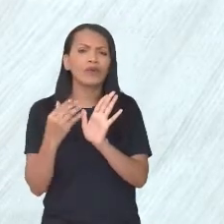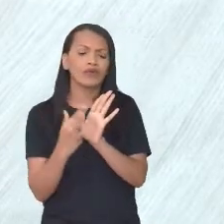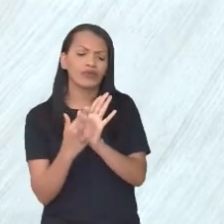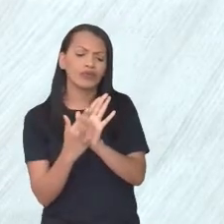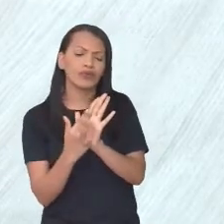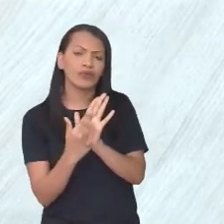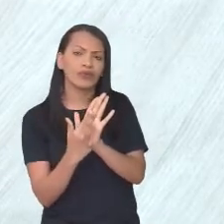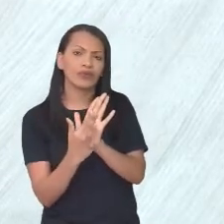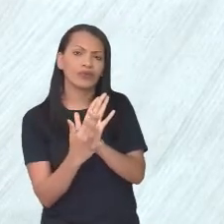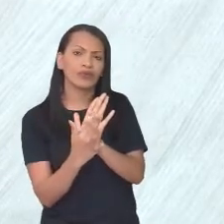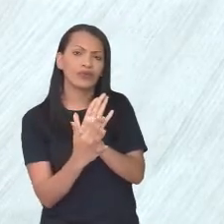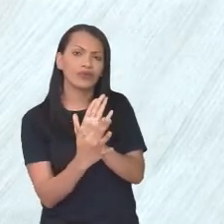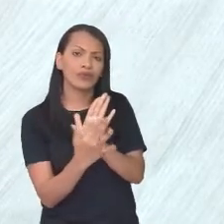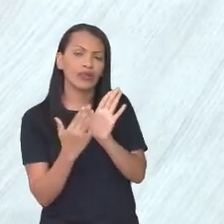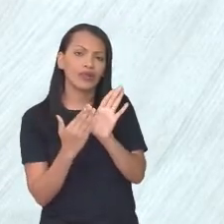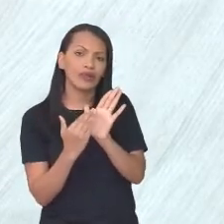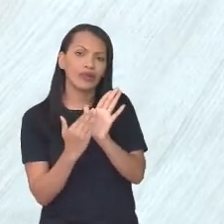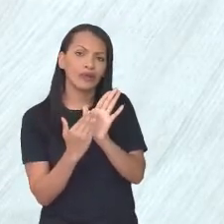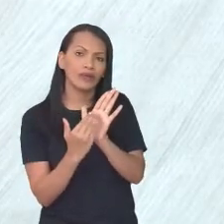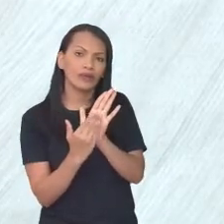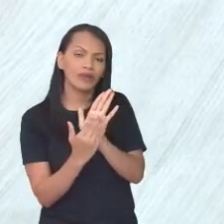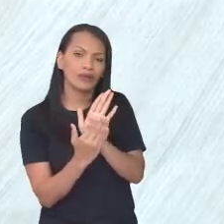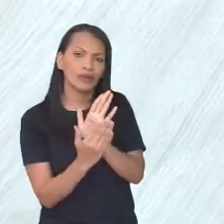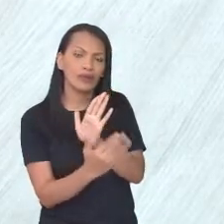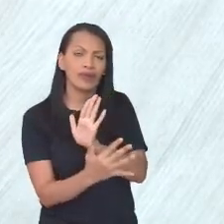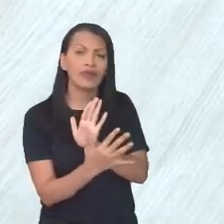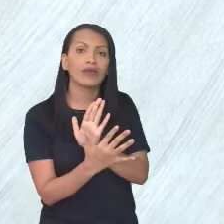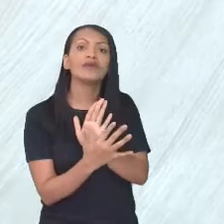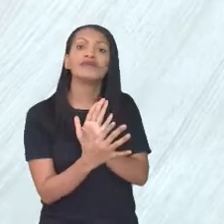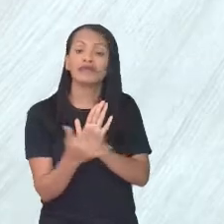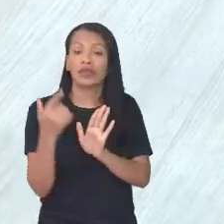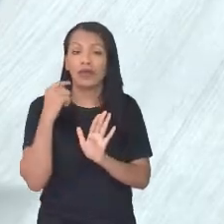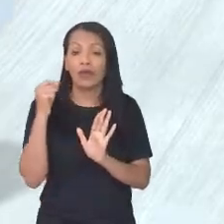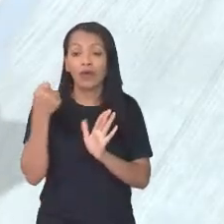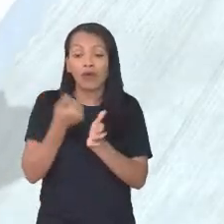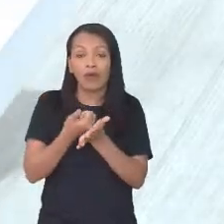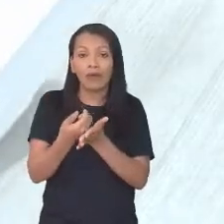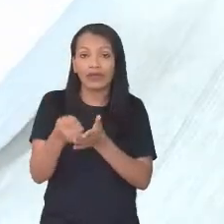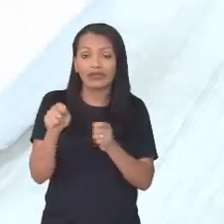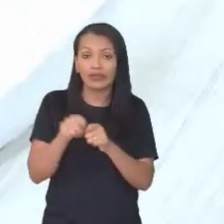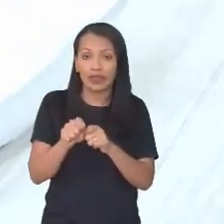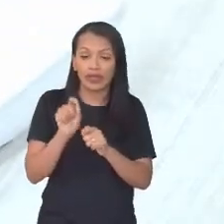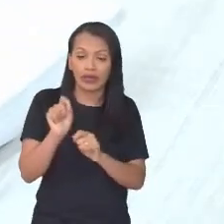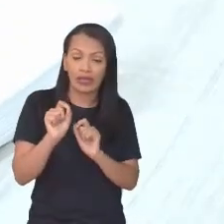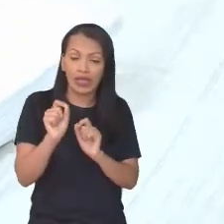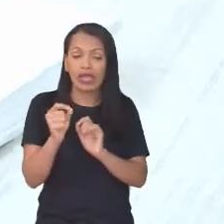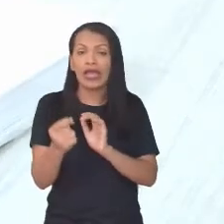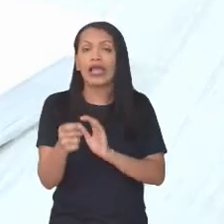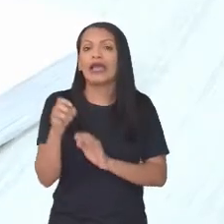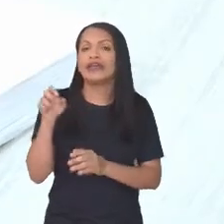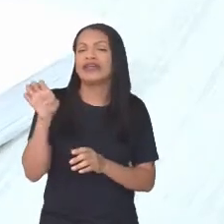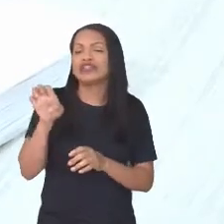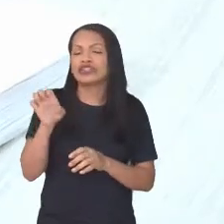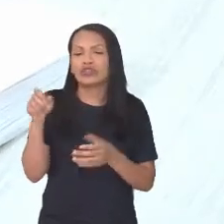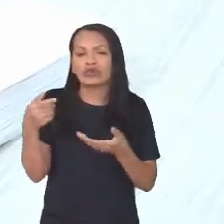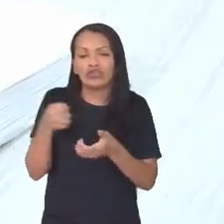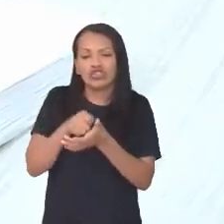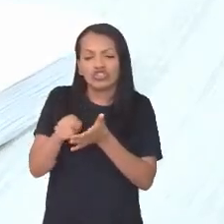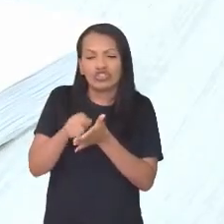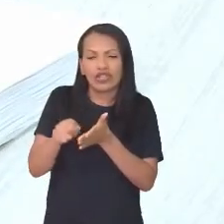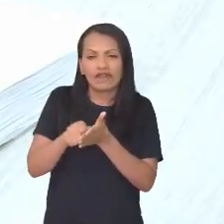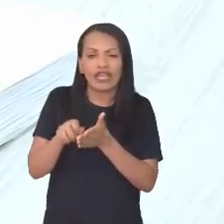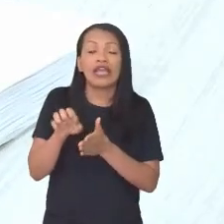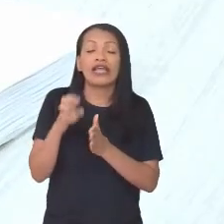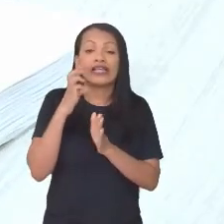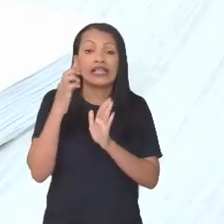estava Justamente. falando. Da esquerda para a direita, embora a escrita aconteça da direita para a esquerda. Na hora de fazer